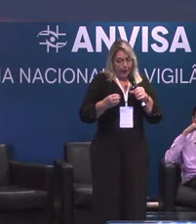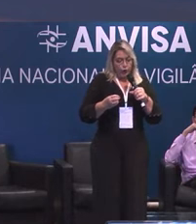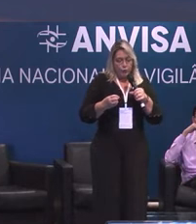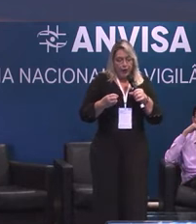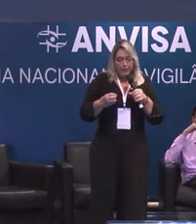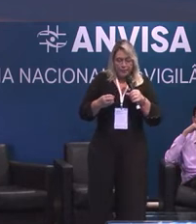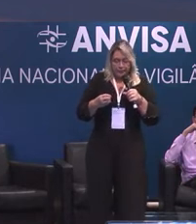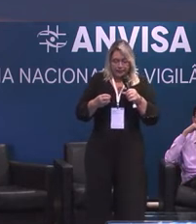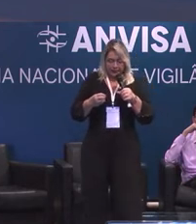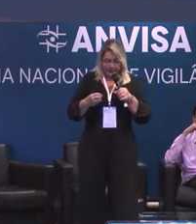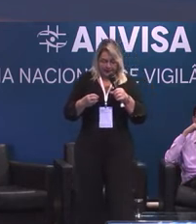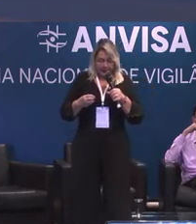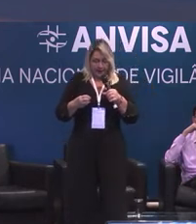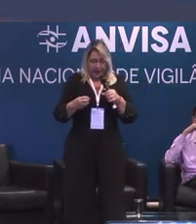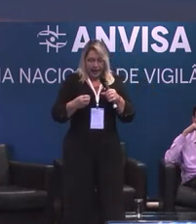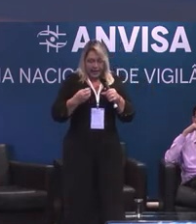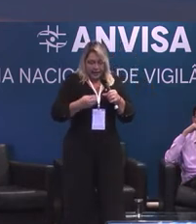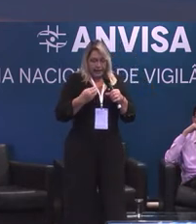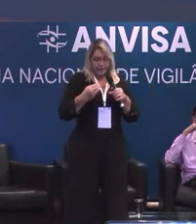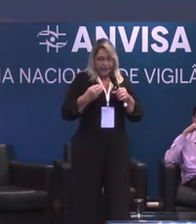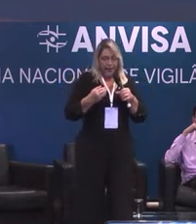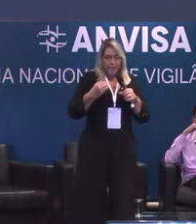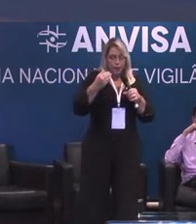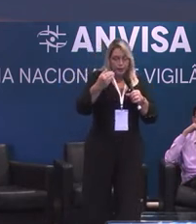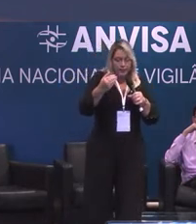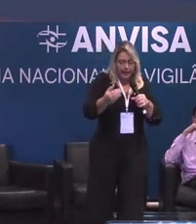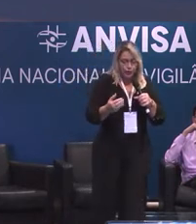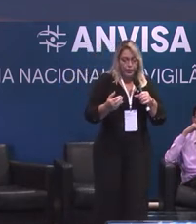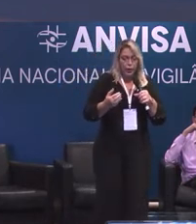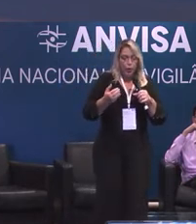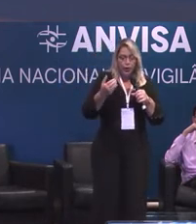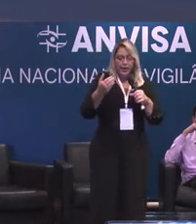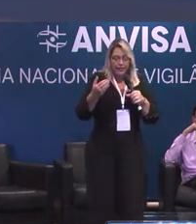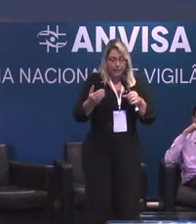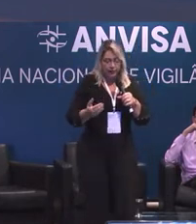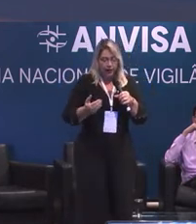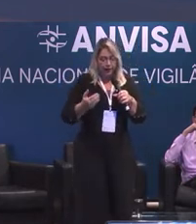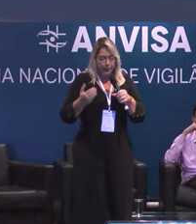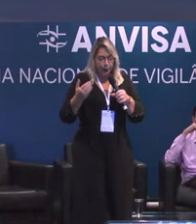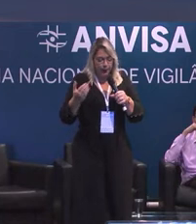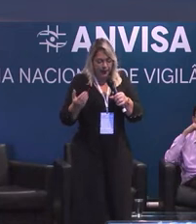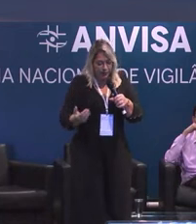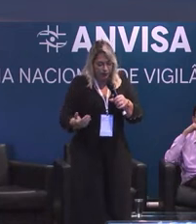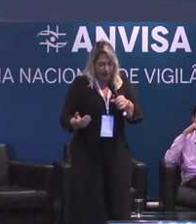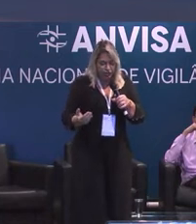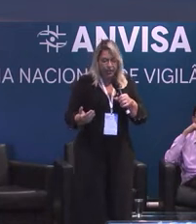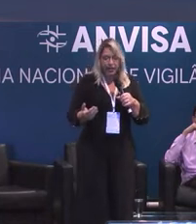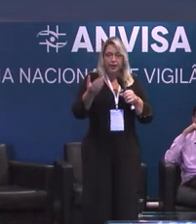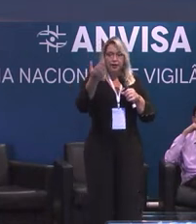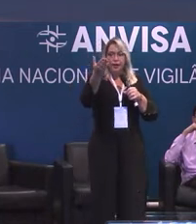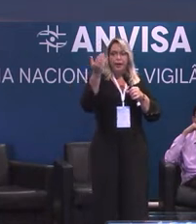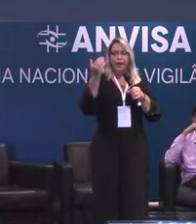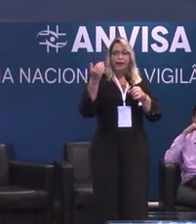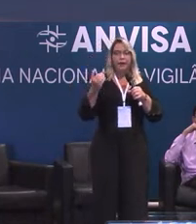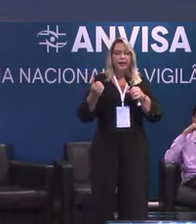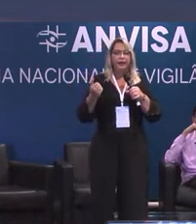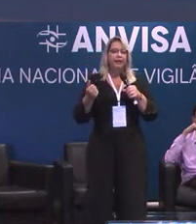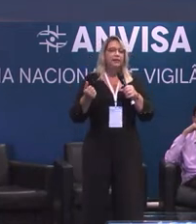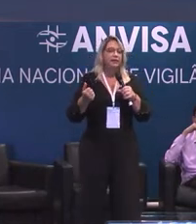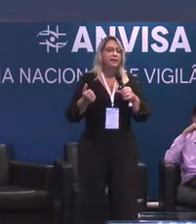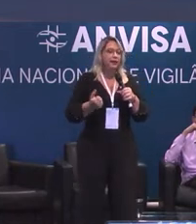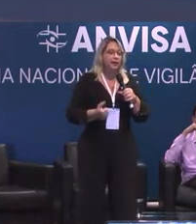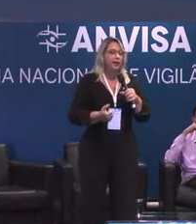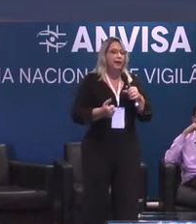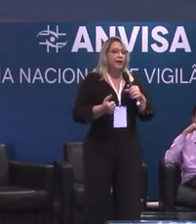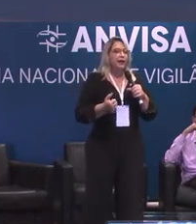Os participantes, né, ainda em processo de conhecimento e apropriação do SGQ, Maria Tereza disse